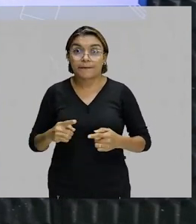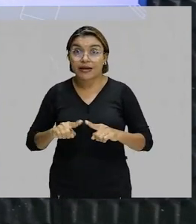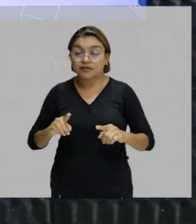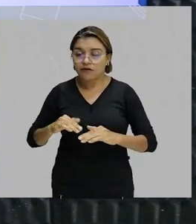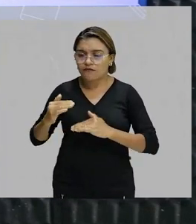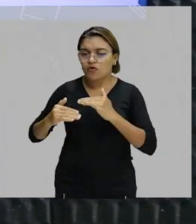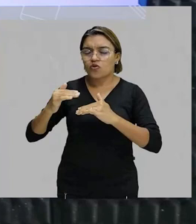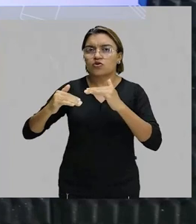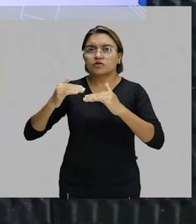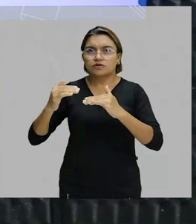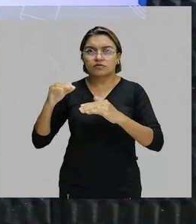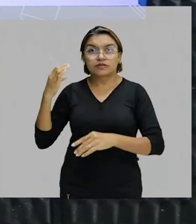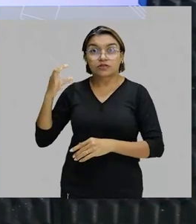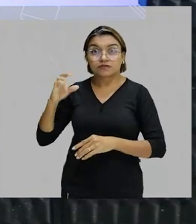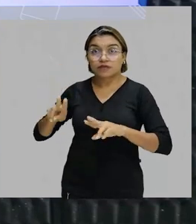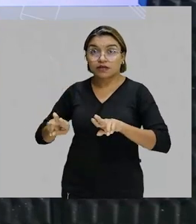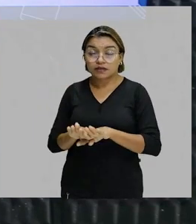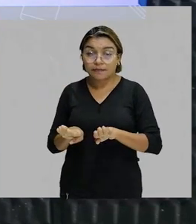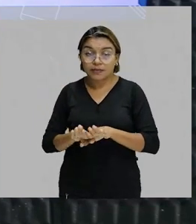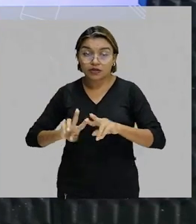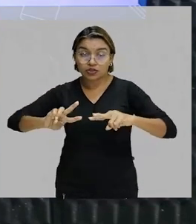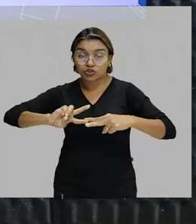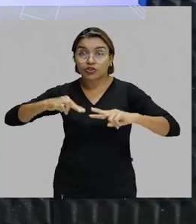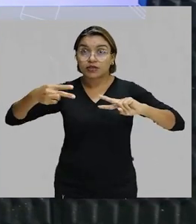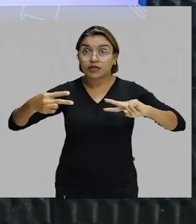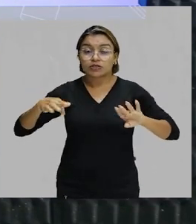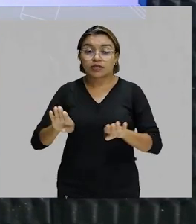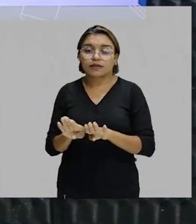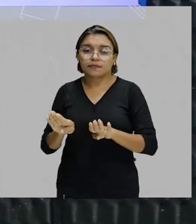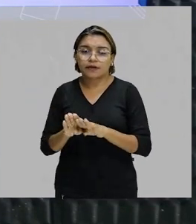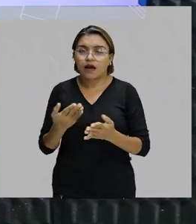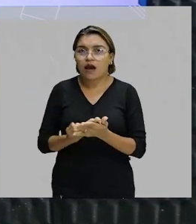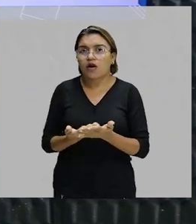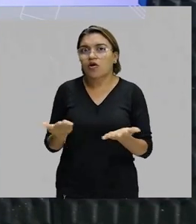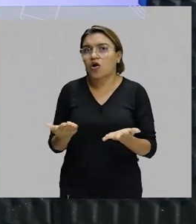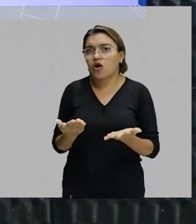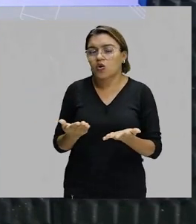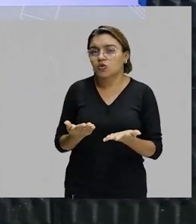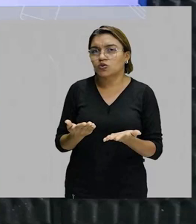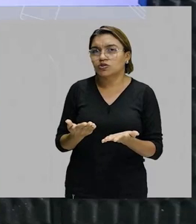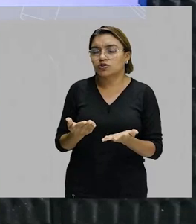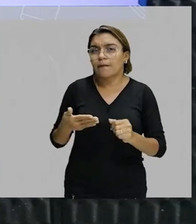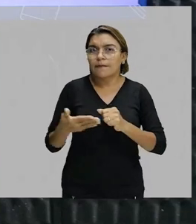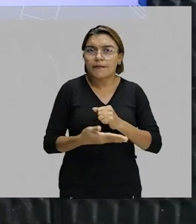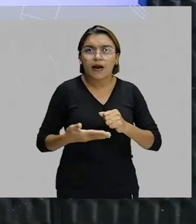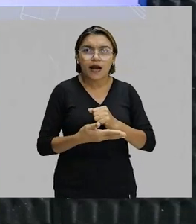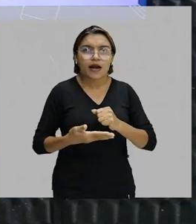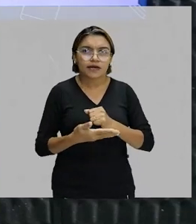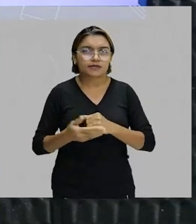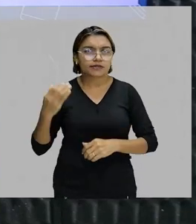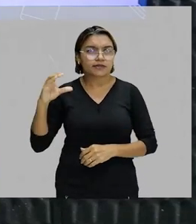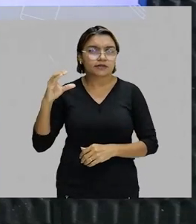científica e da genética essas ideias que a gente vai ver na aula de hoje elas não têm mais fundamentação científica ou